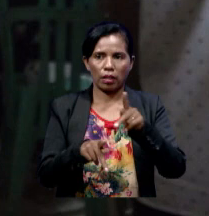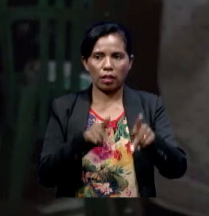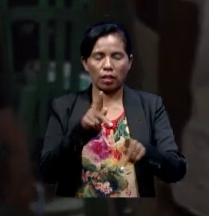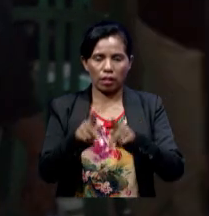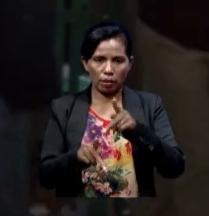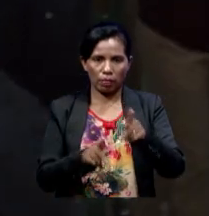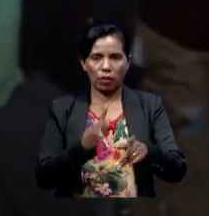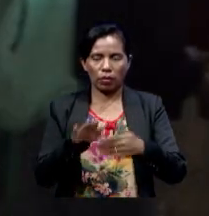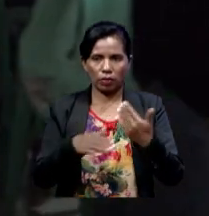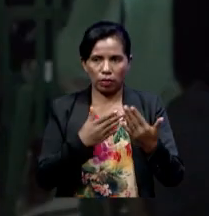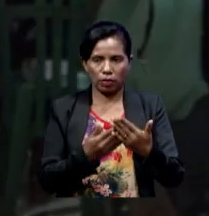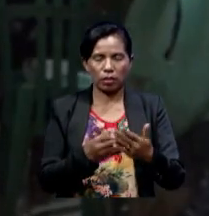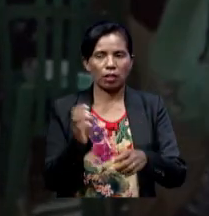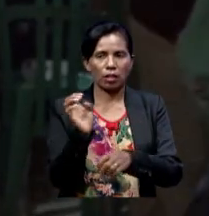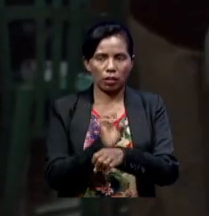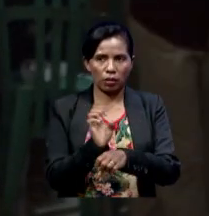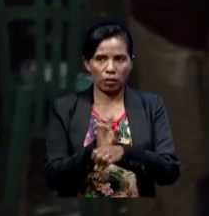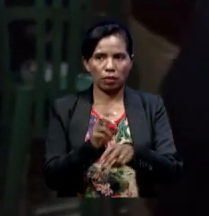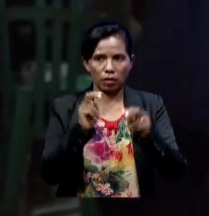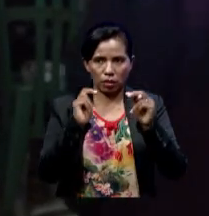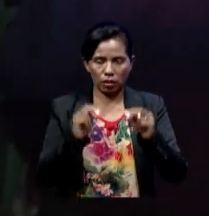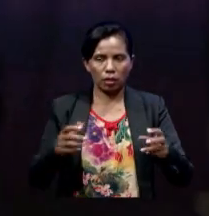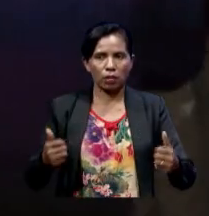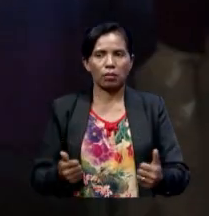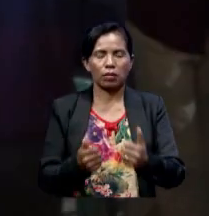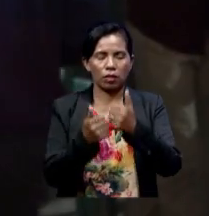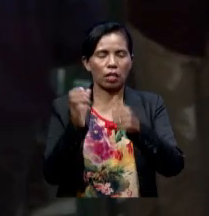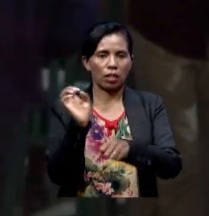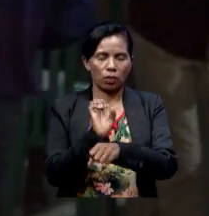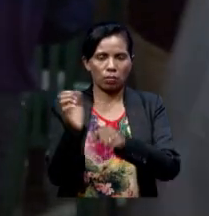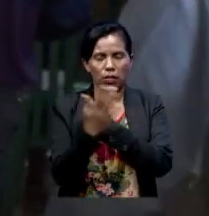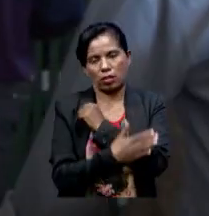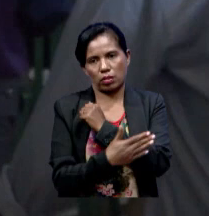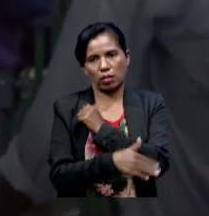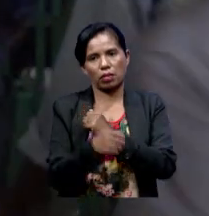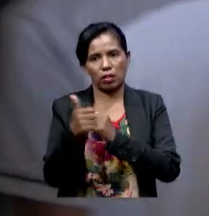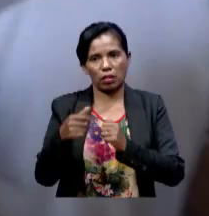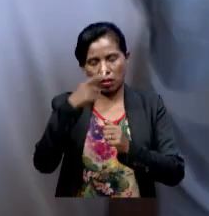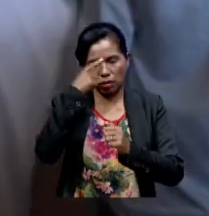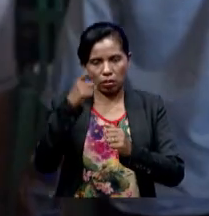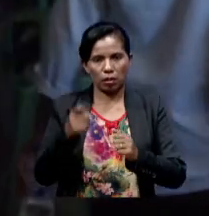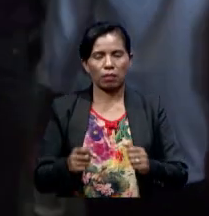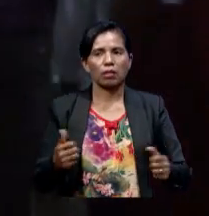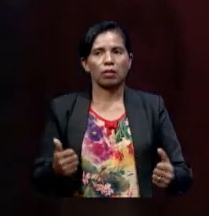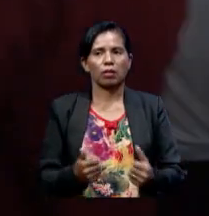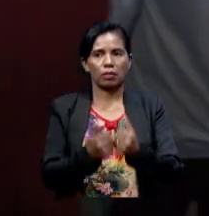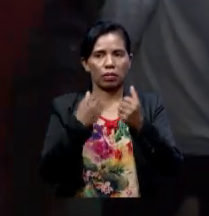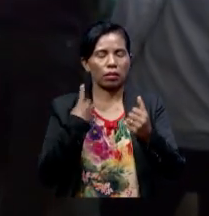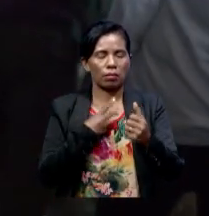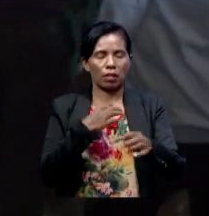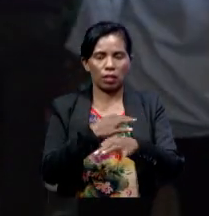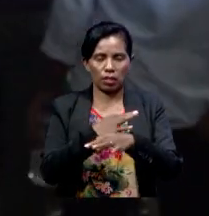povo. Itania ekonomia rai laran tem ser kompete ho ekonomia rai liur. Tamba so manera kompetisau ma kita bel hadia